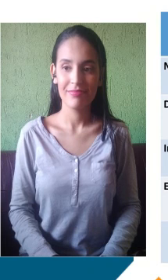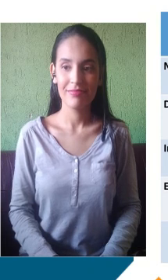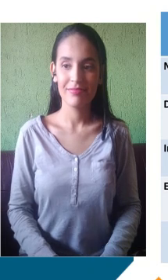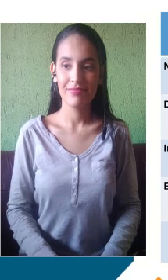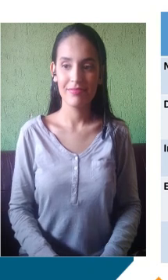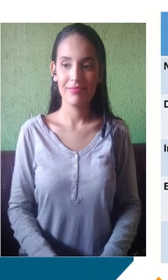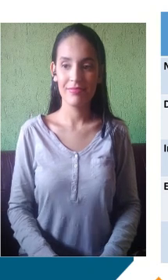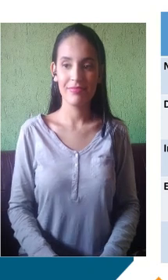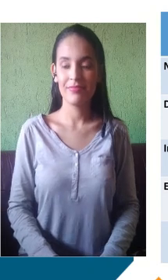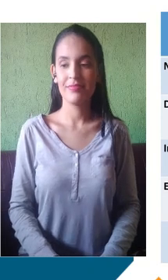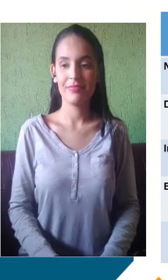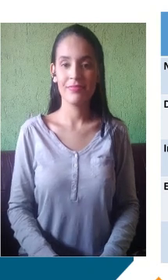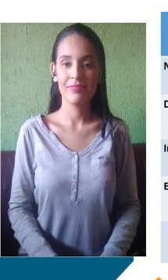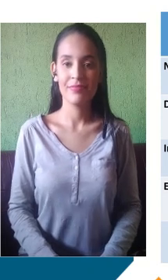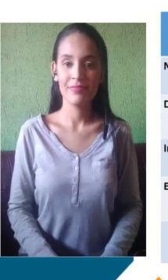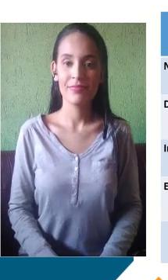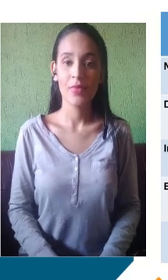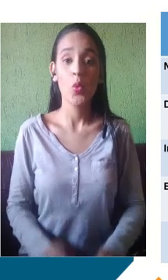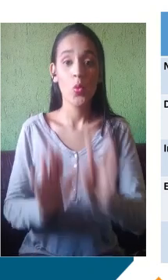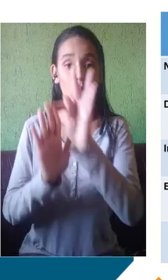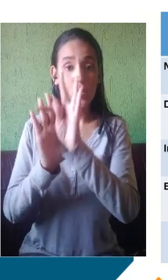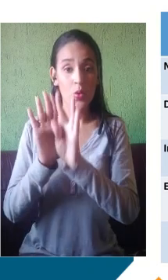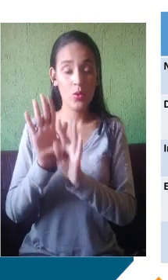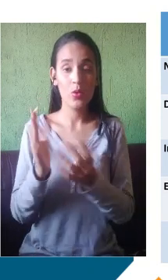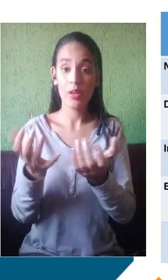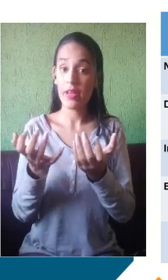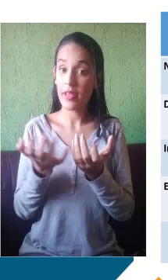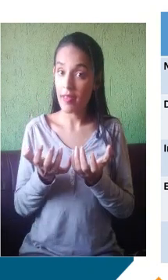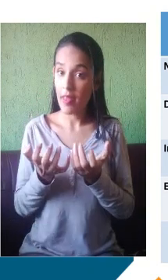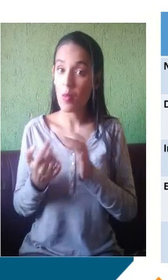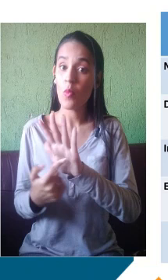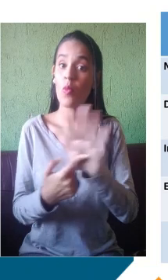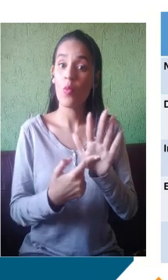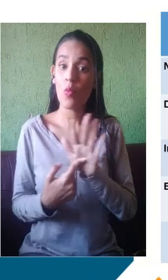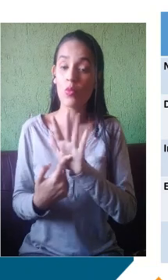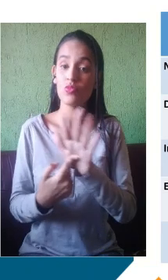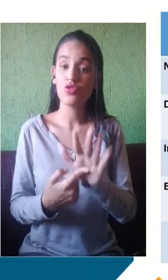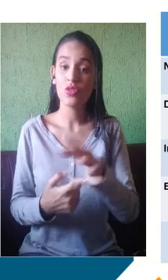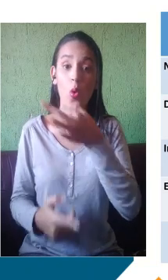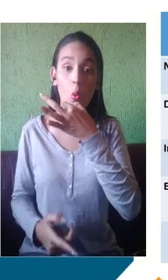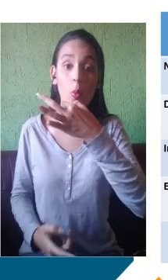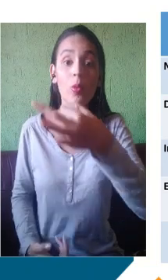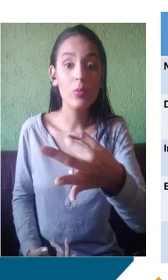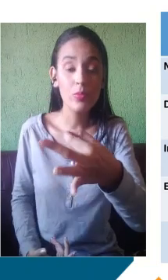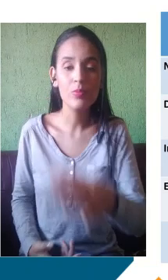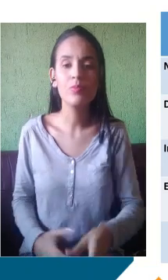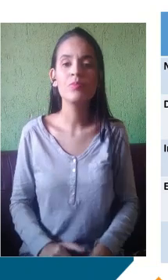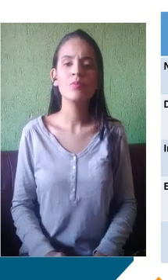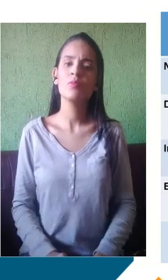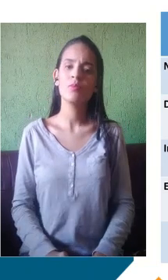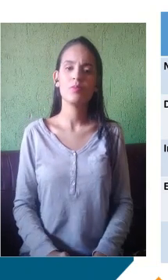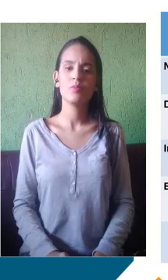passagem de intencionalidade de convencer, né? Ou seja, assume-se uma posição sobre